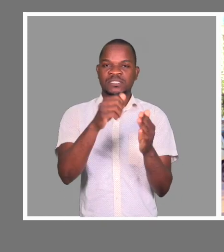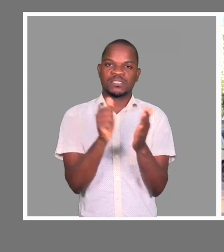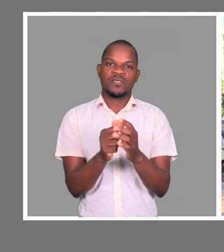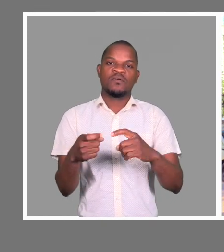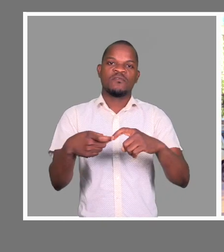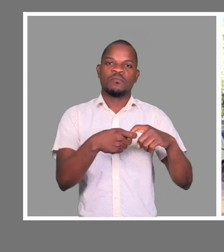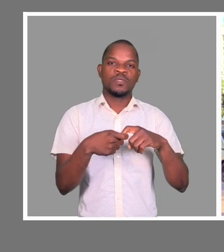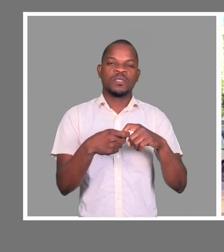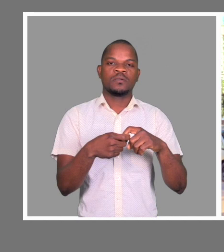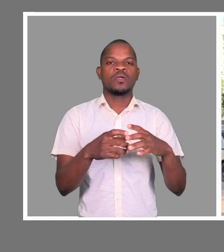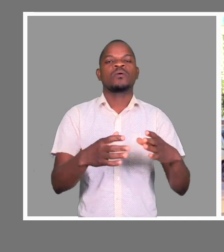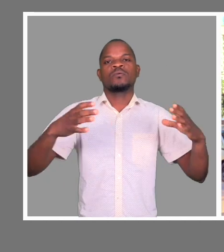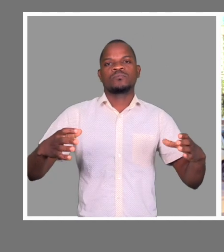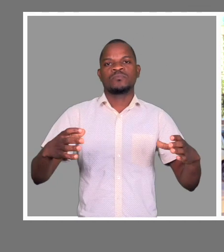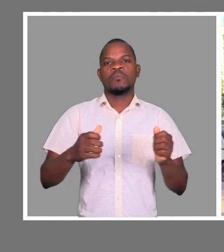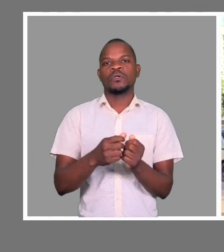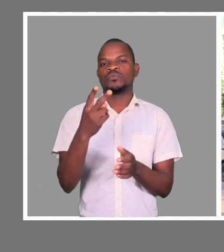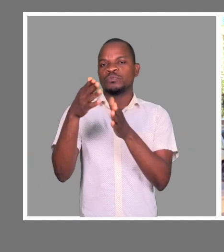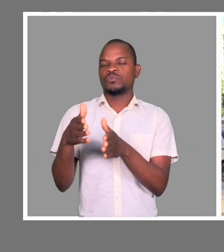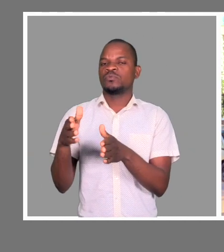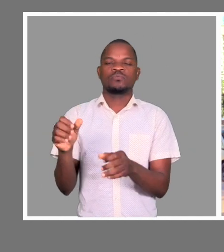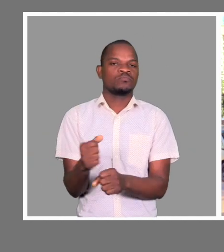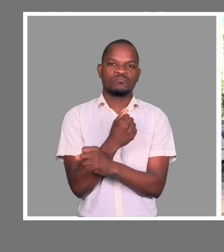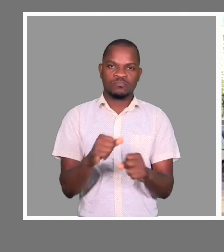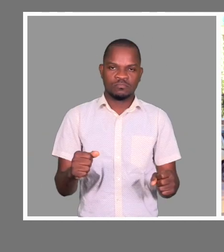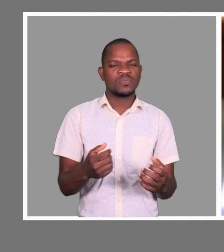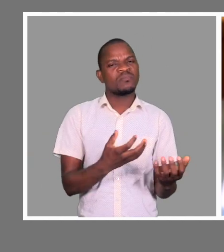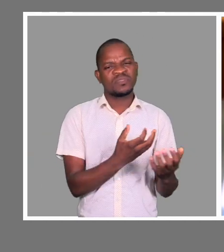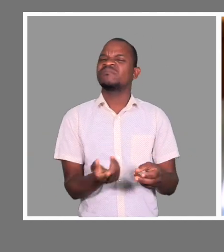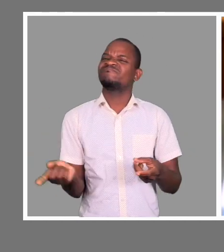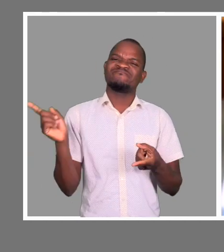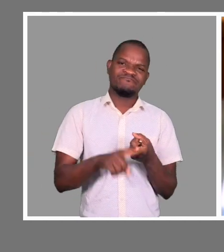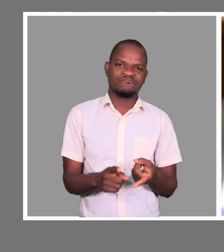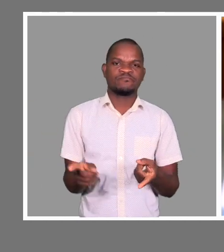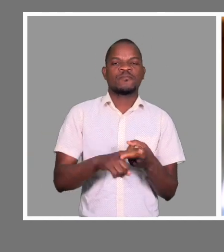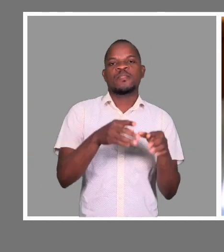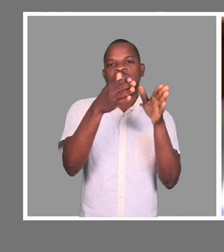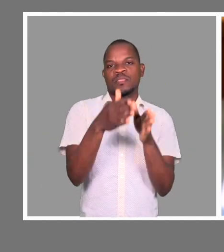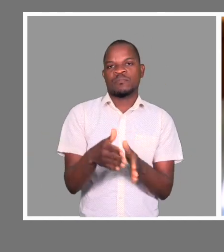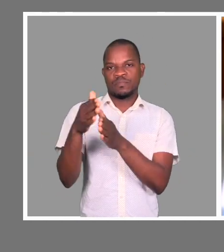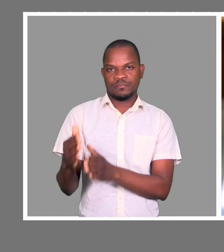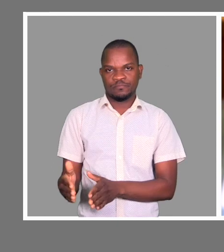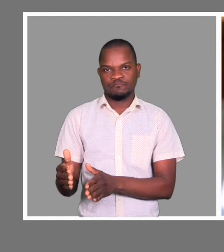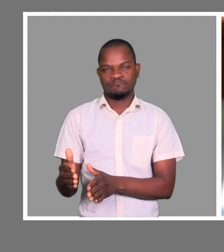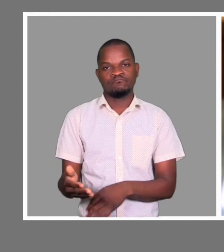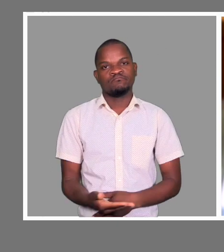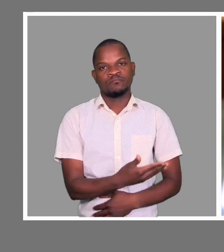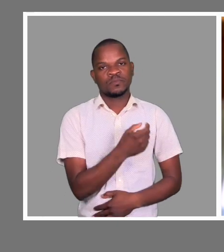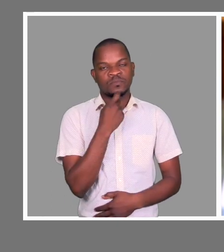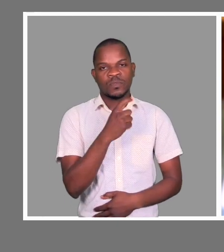atingir aquilo que são as metas. Não, é preciso mais gente. Estamos ainda a iniciar em um processo longo